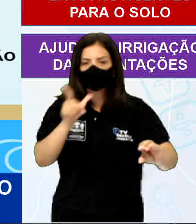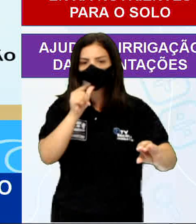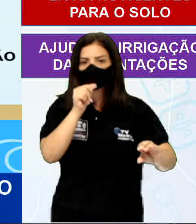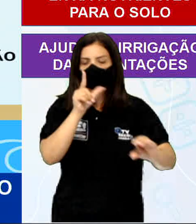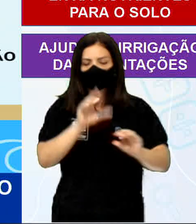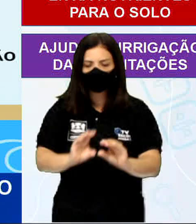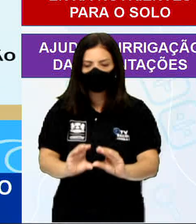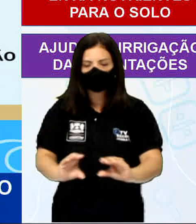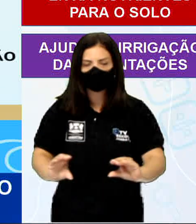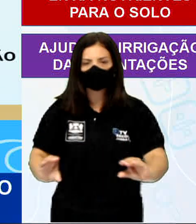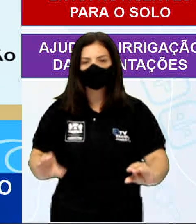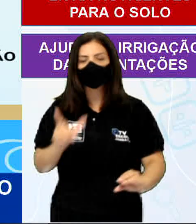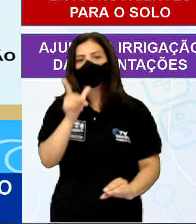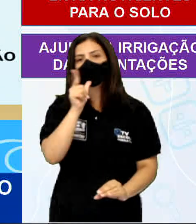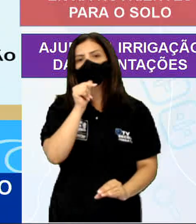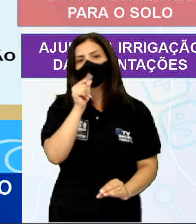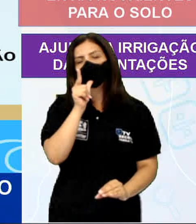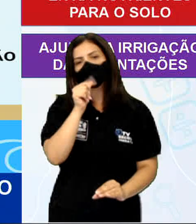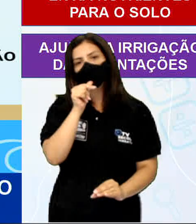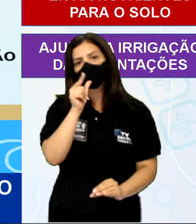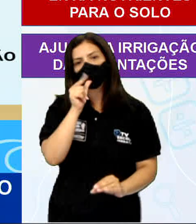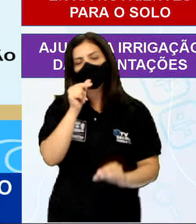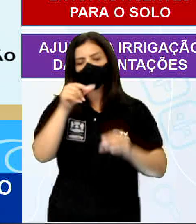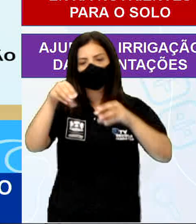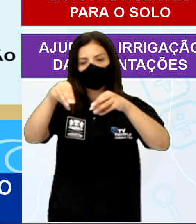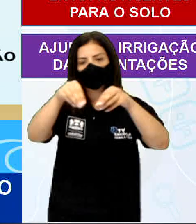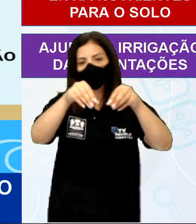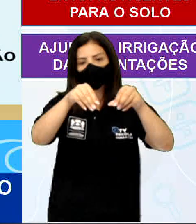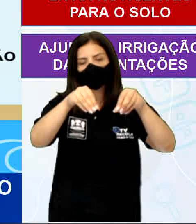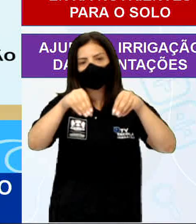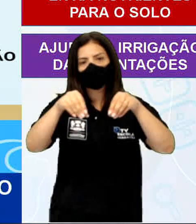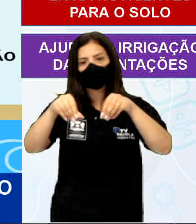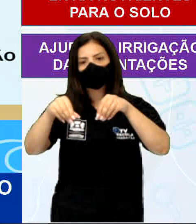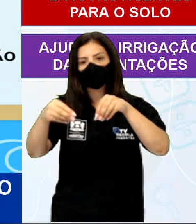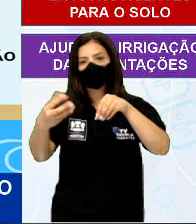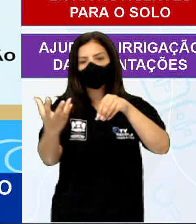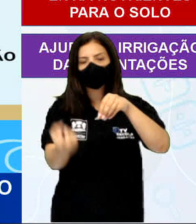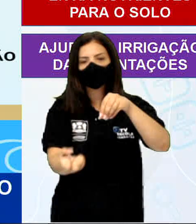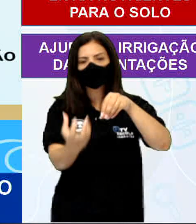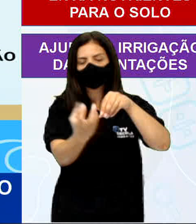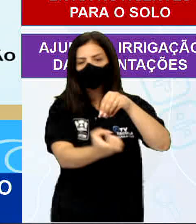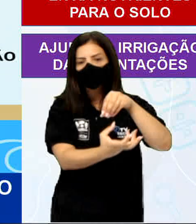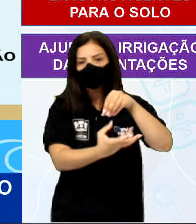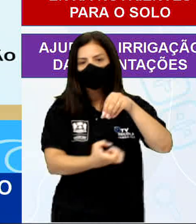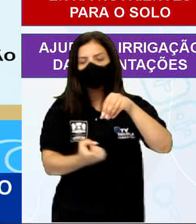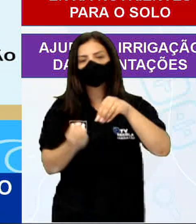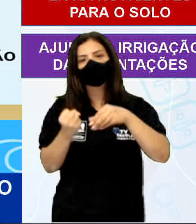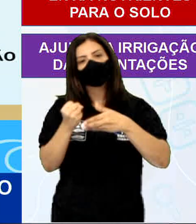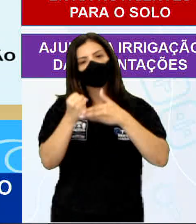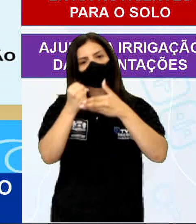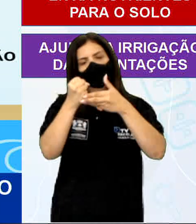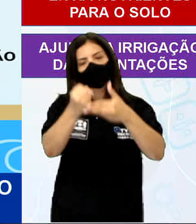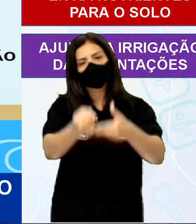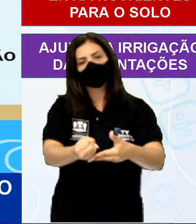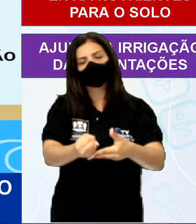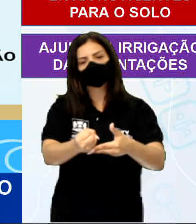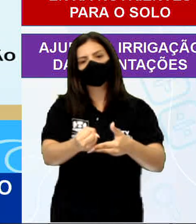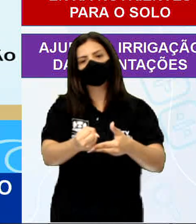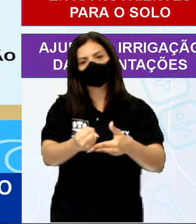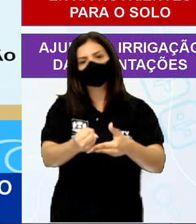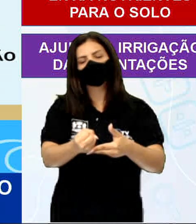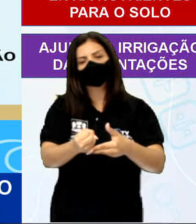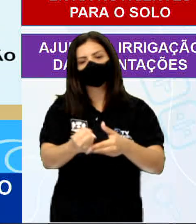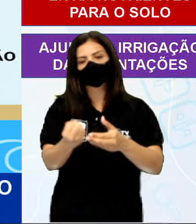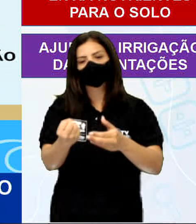freáticos. A água envia para o solo nutrientes e também ajuda na irrigação